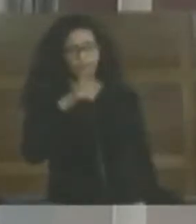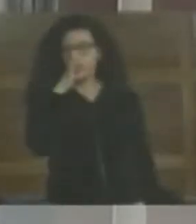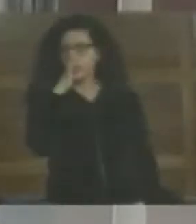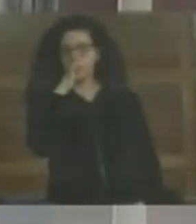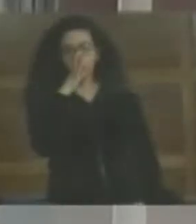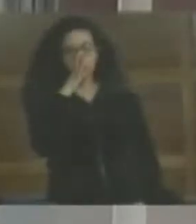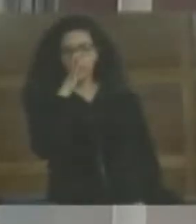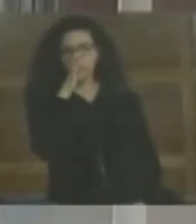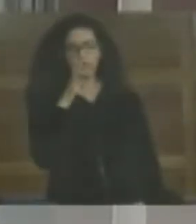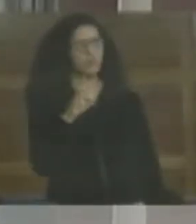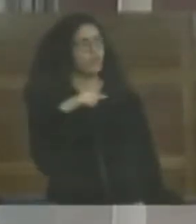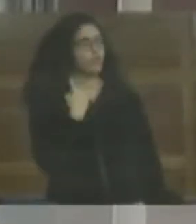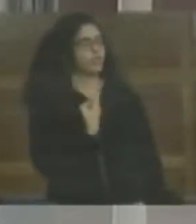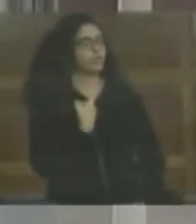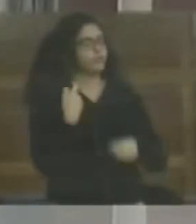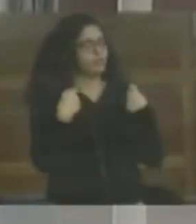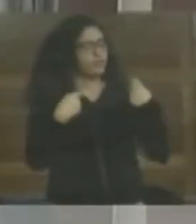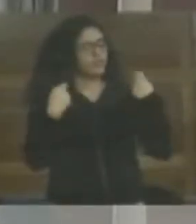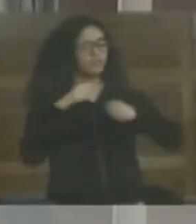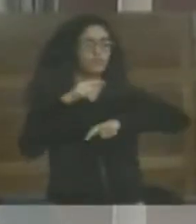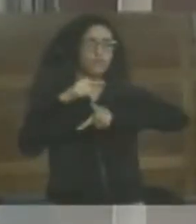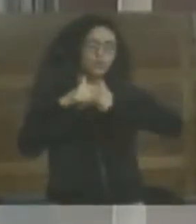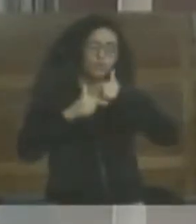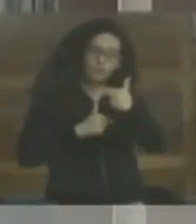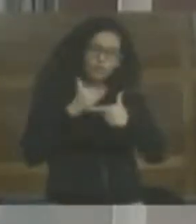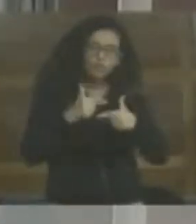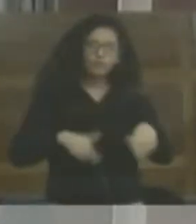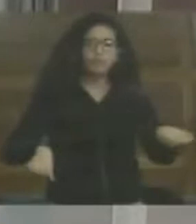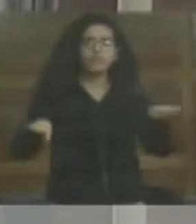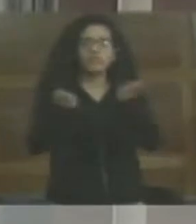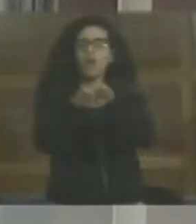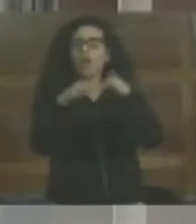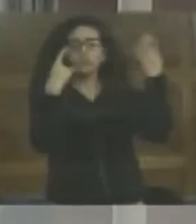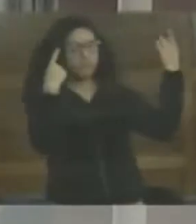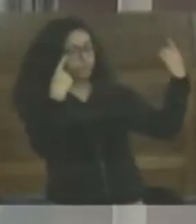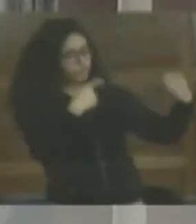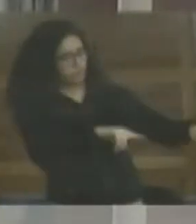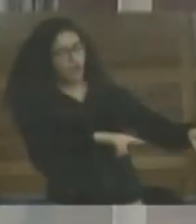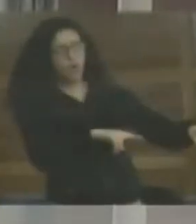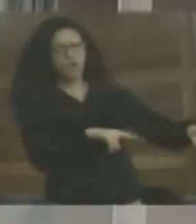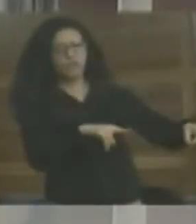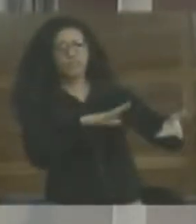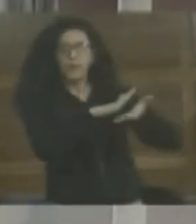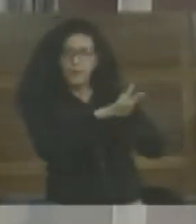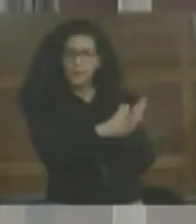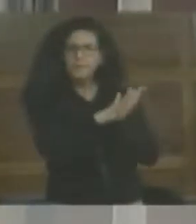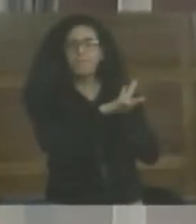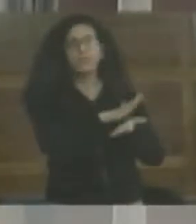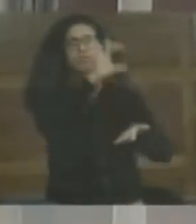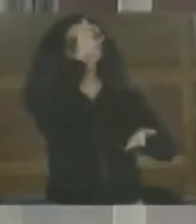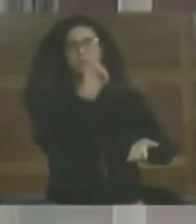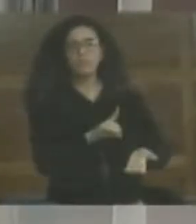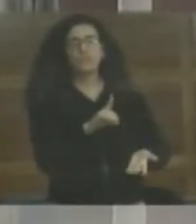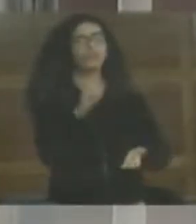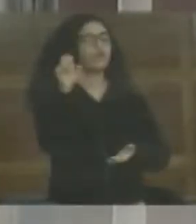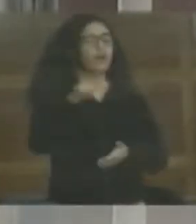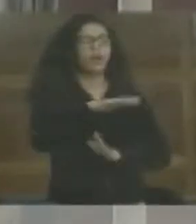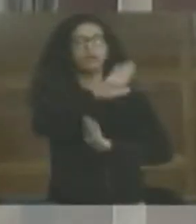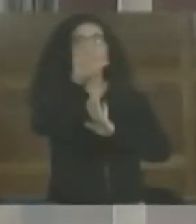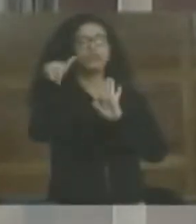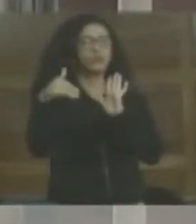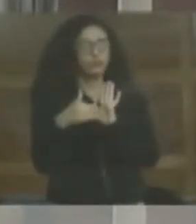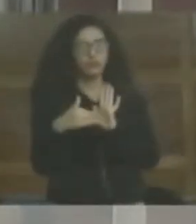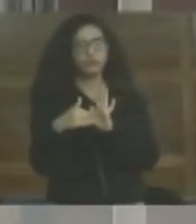2018, a gente tem que lutar pela igualdade, a gente tem que lutar contra a intolerância, e o direito é para